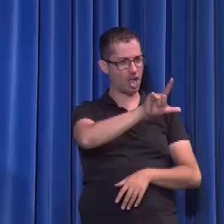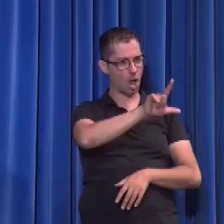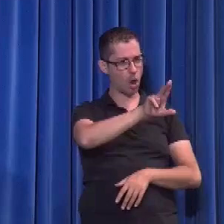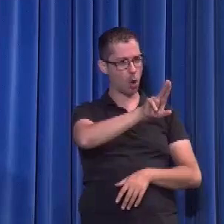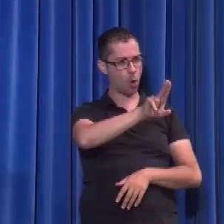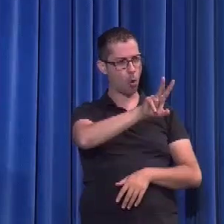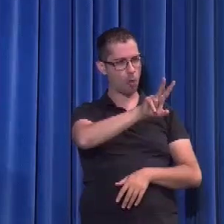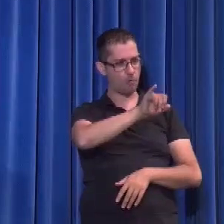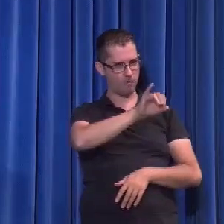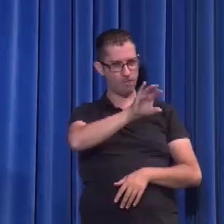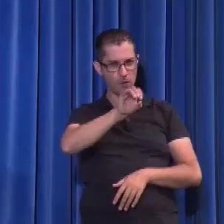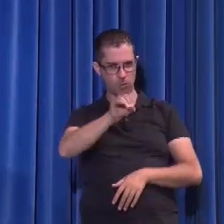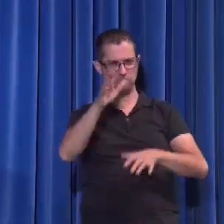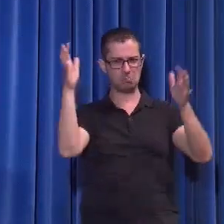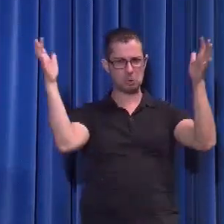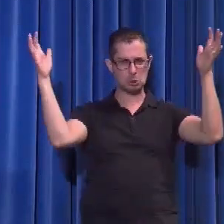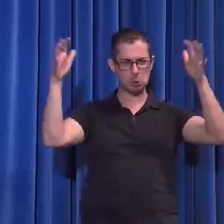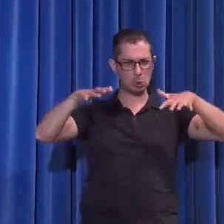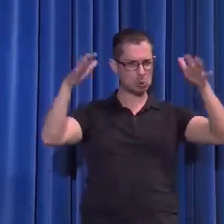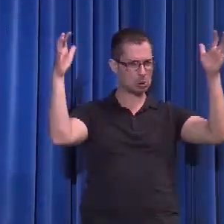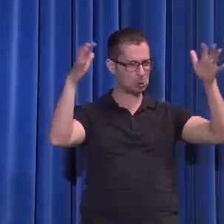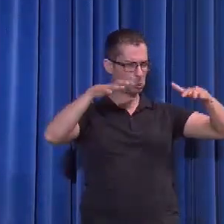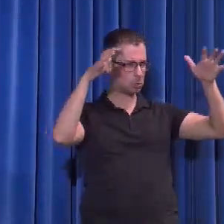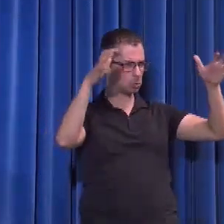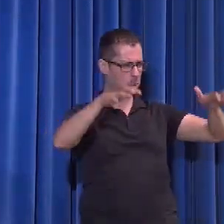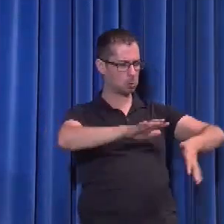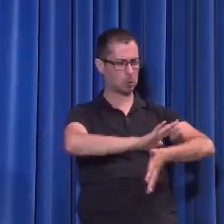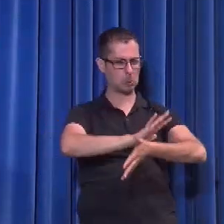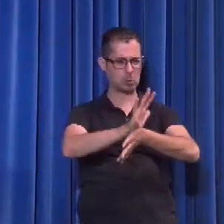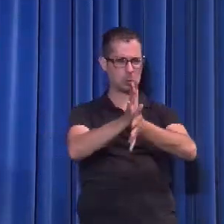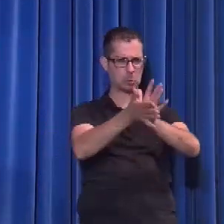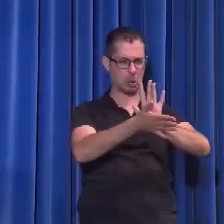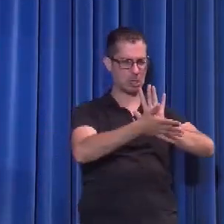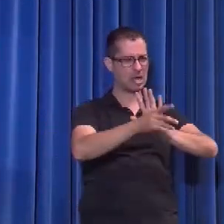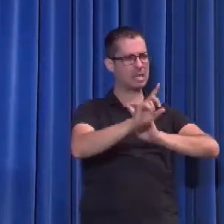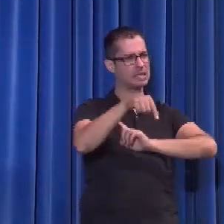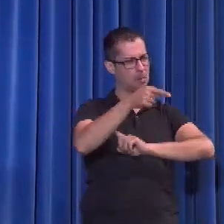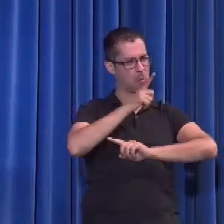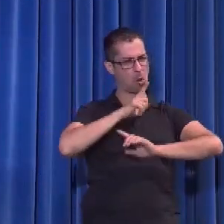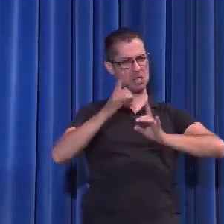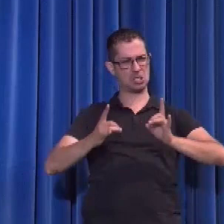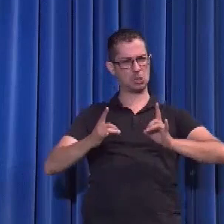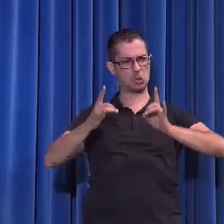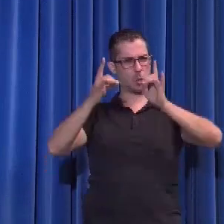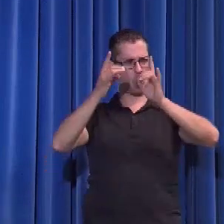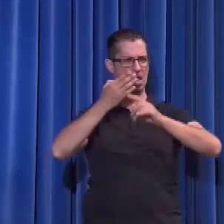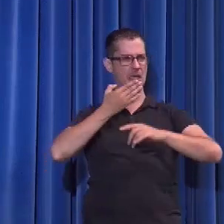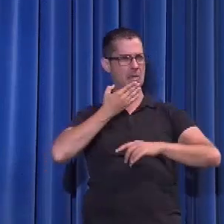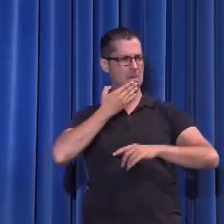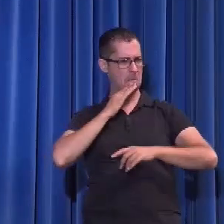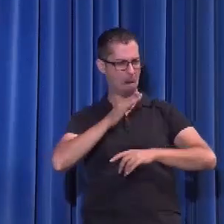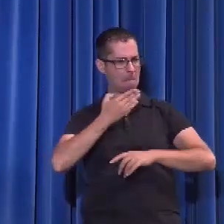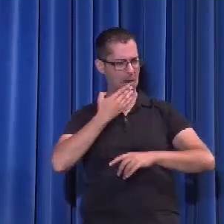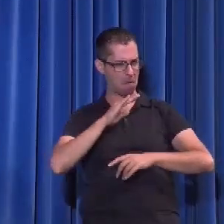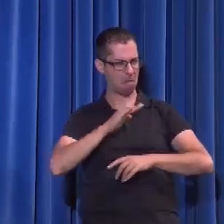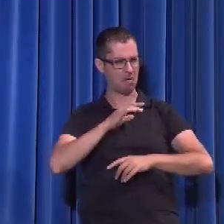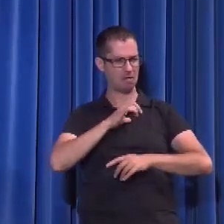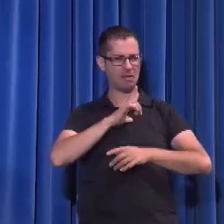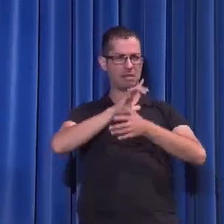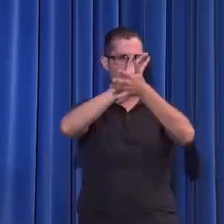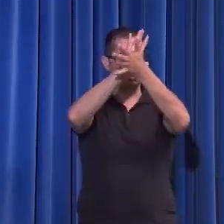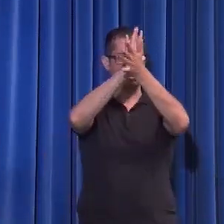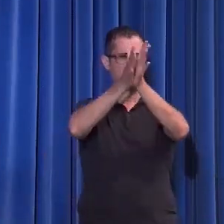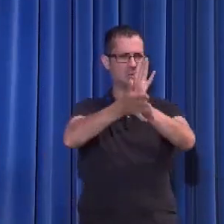Torre de Babel, uma clara demonstração da natureza humana, arrogante, perversa, que deseja ser maior que